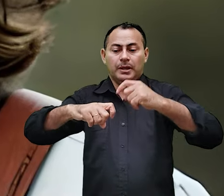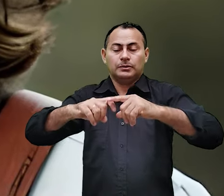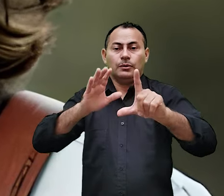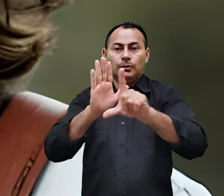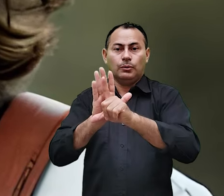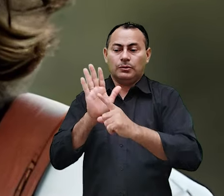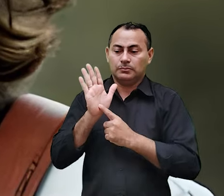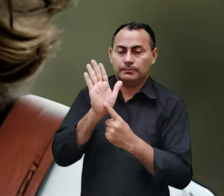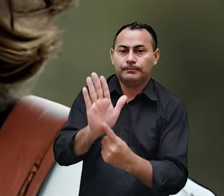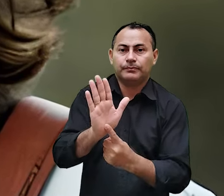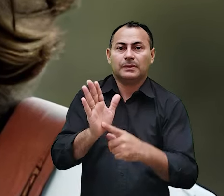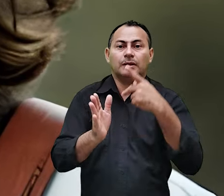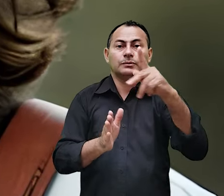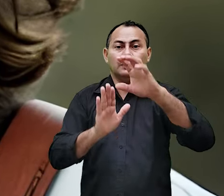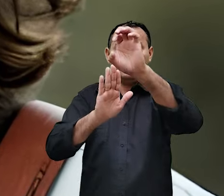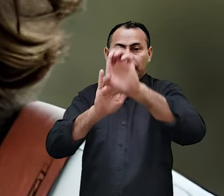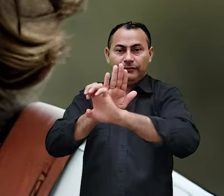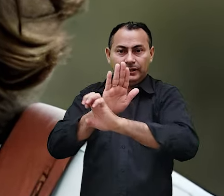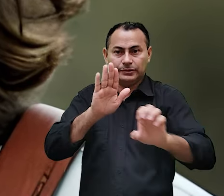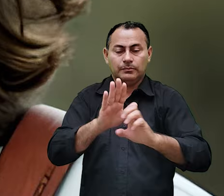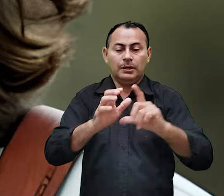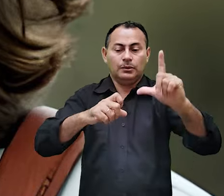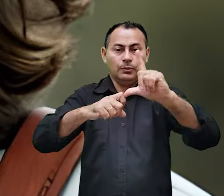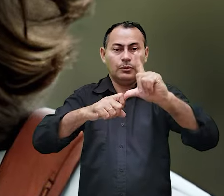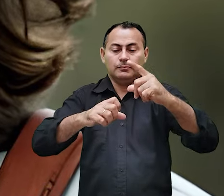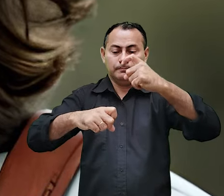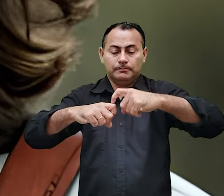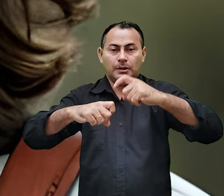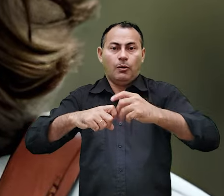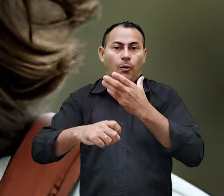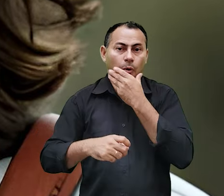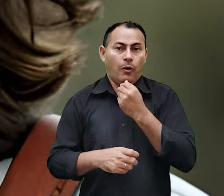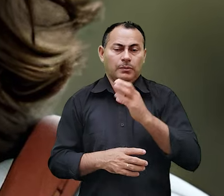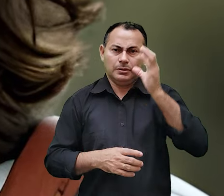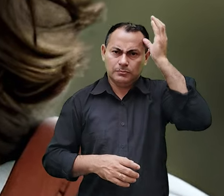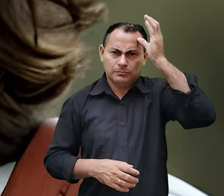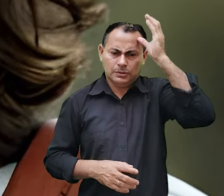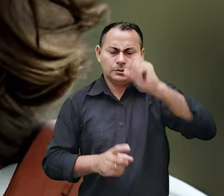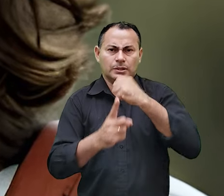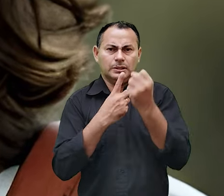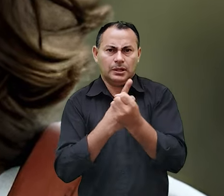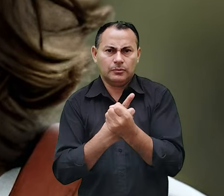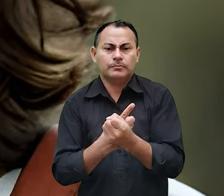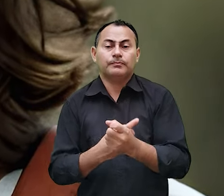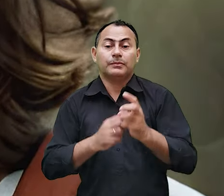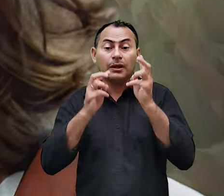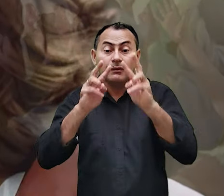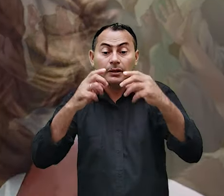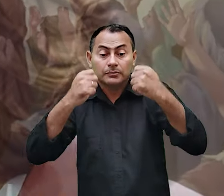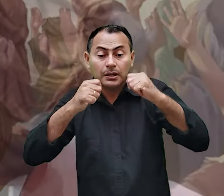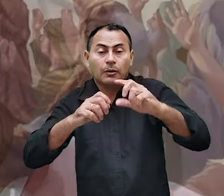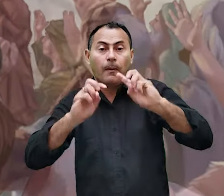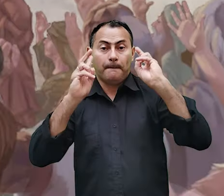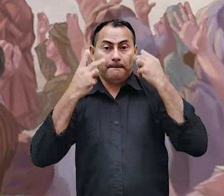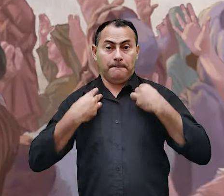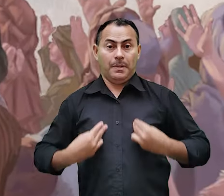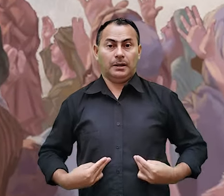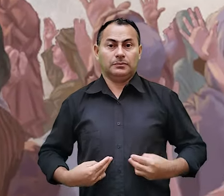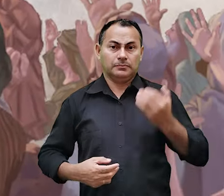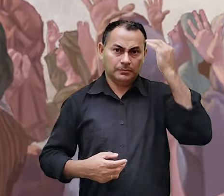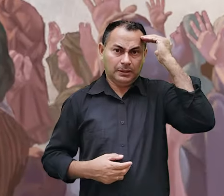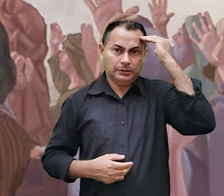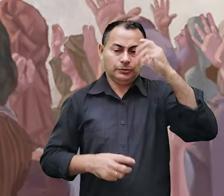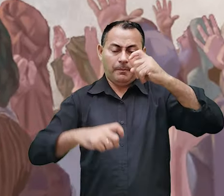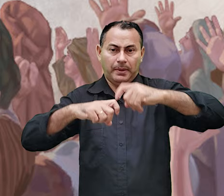desafio que o médico Lucas nos apresentou no seu evangelho. Lucas foi um médico, um homem com consciência social, que via as